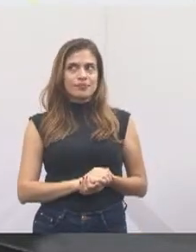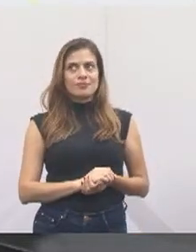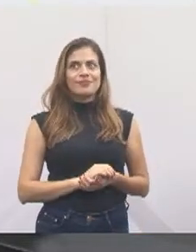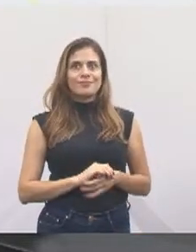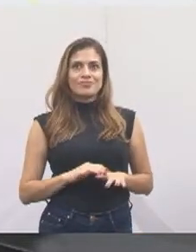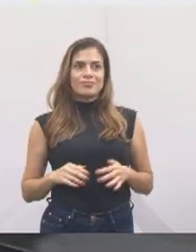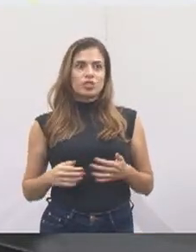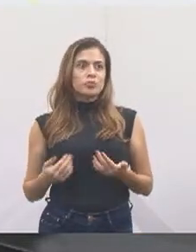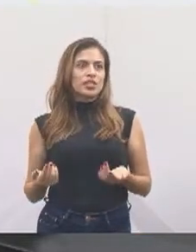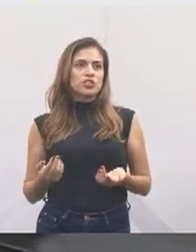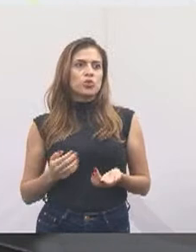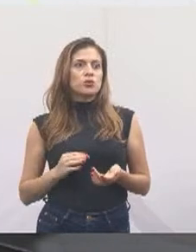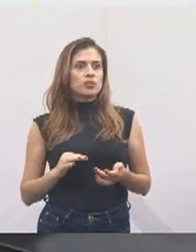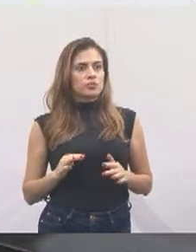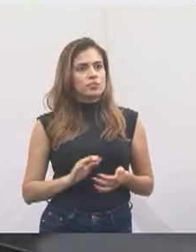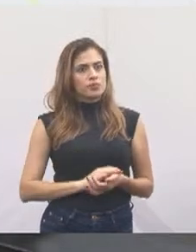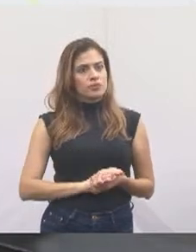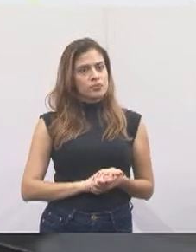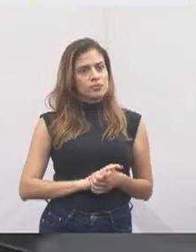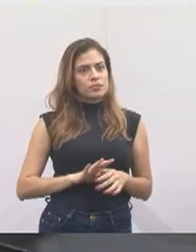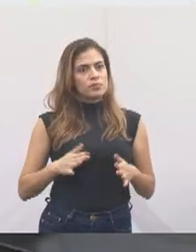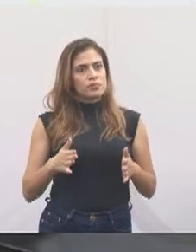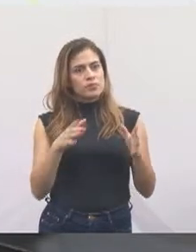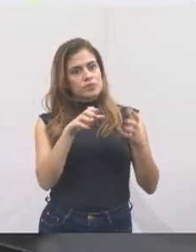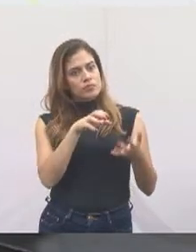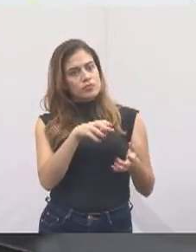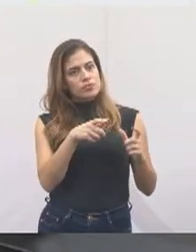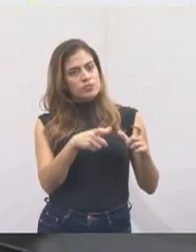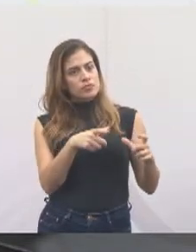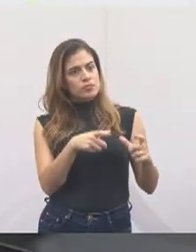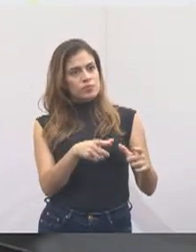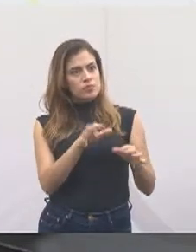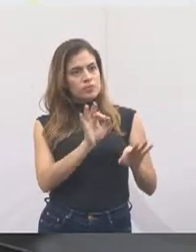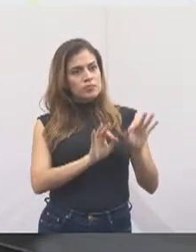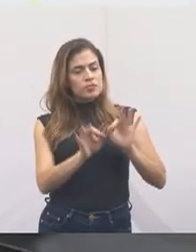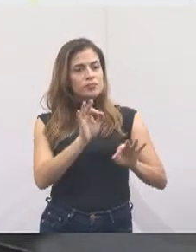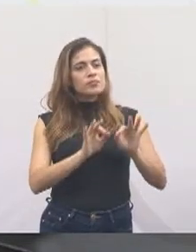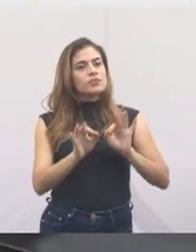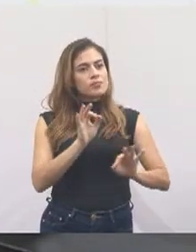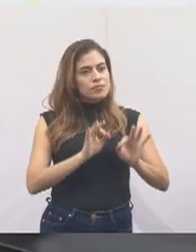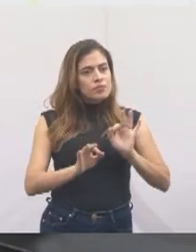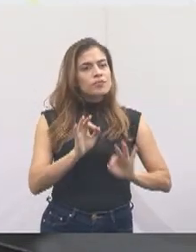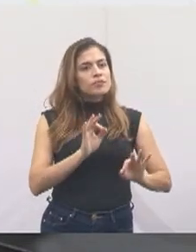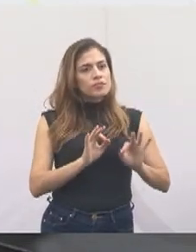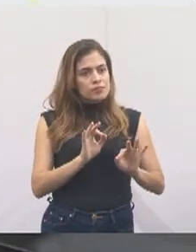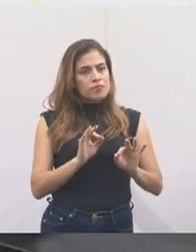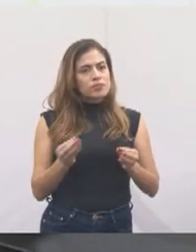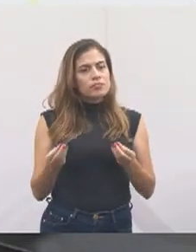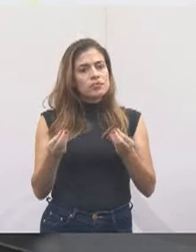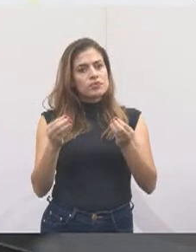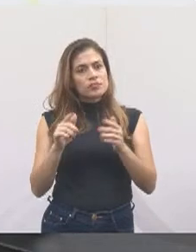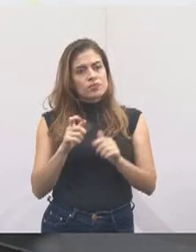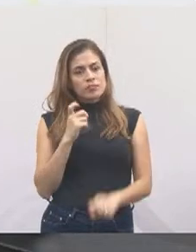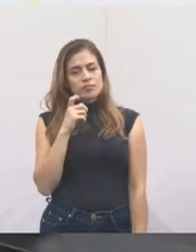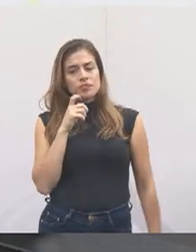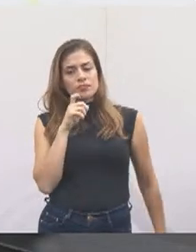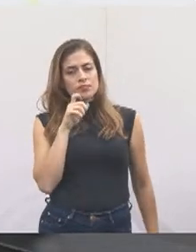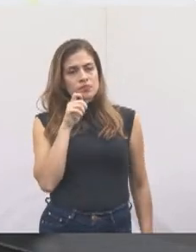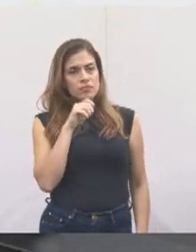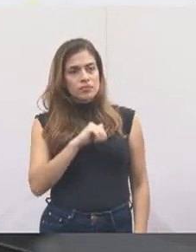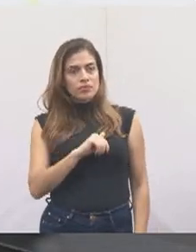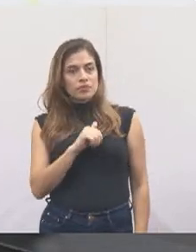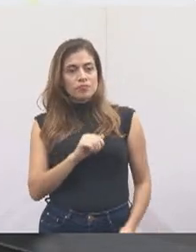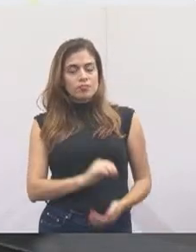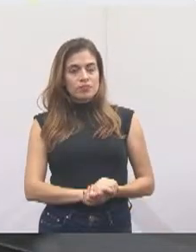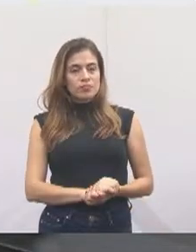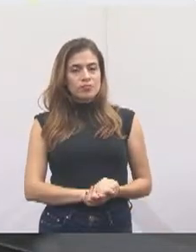seriam a área que iden instalação no locais plano aclives ou declives limpos com